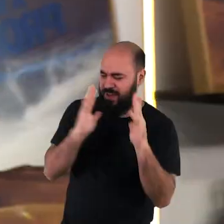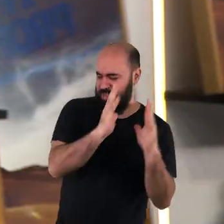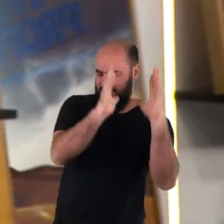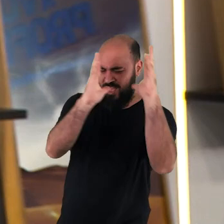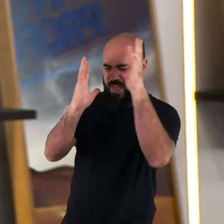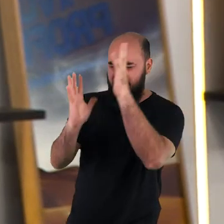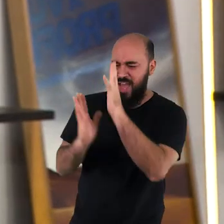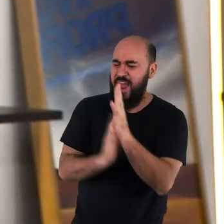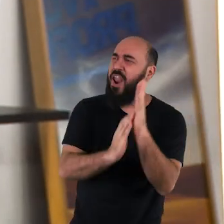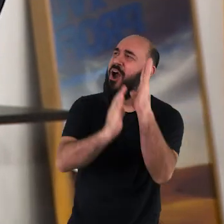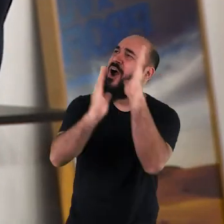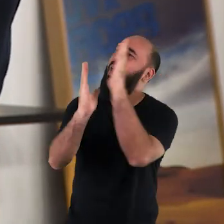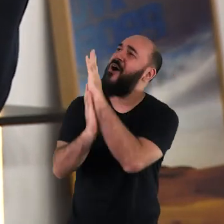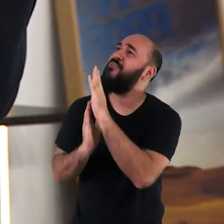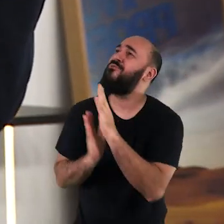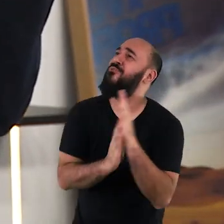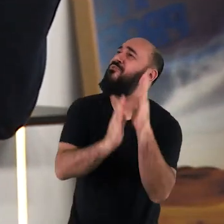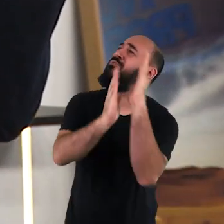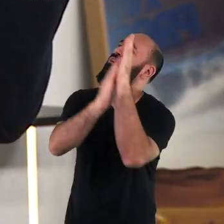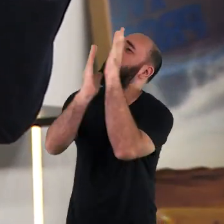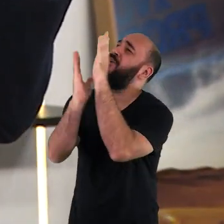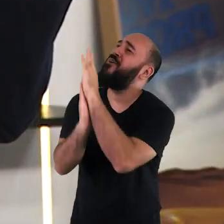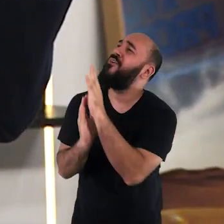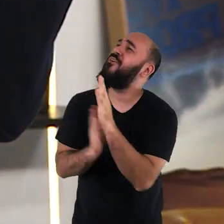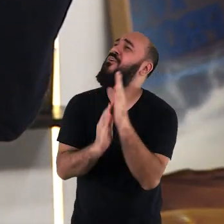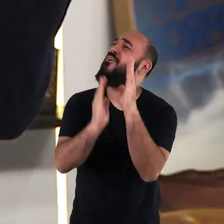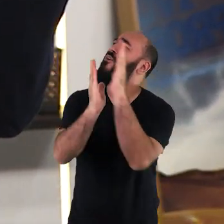louvor, teu